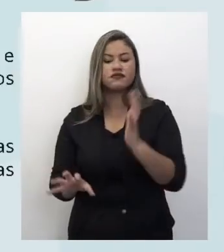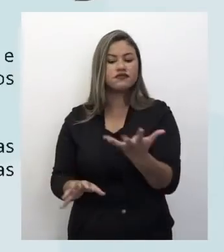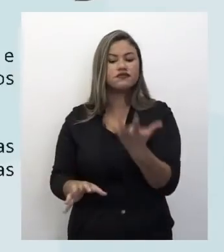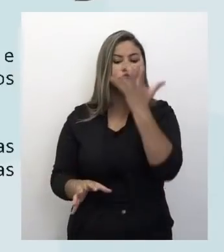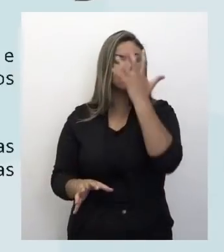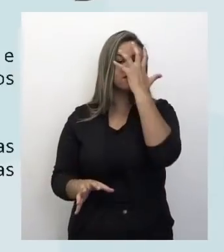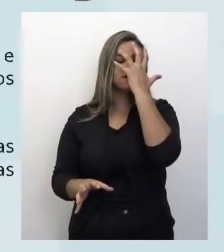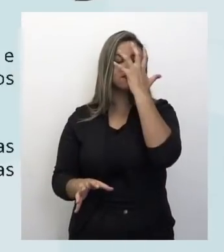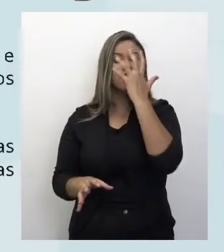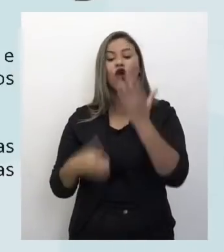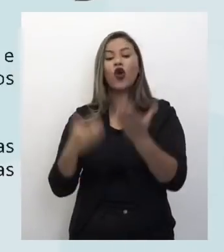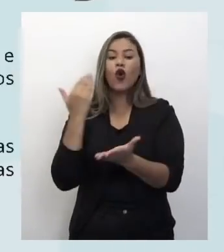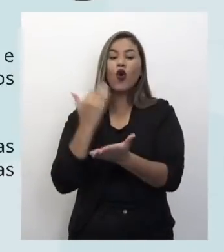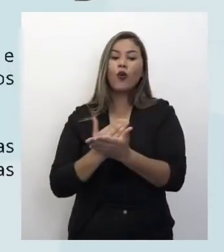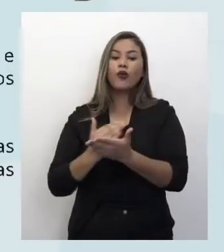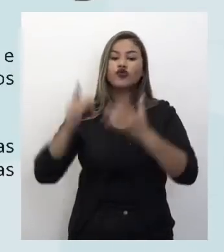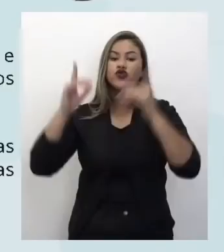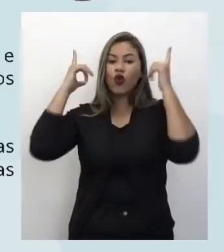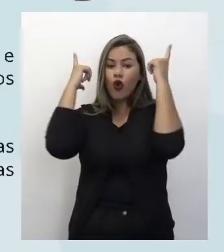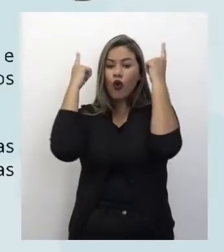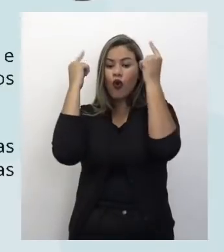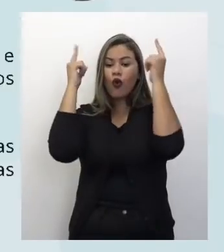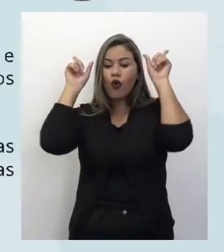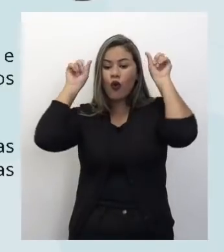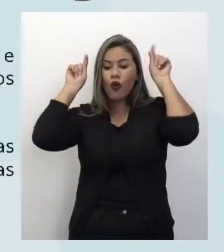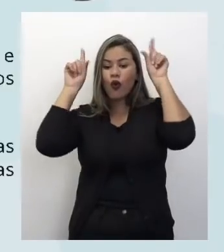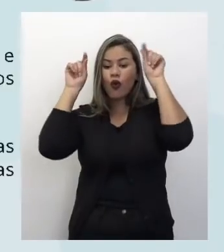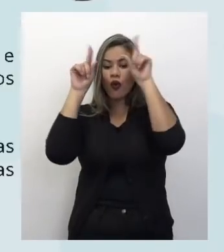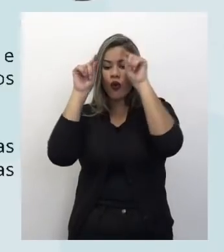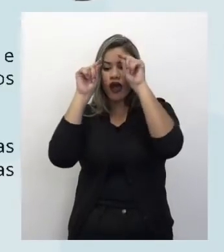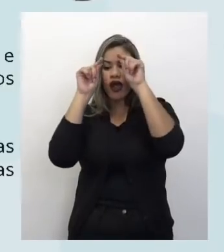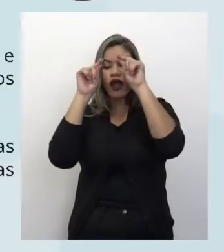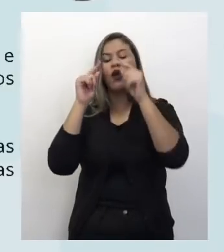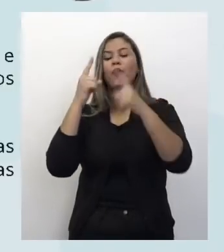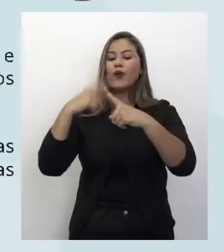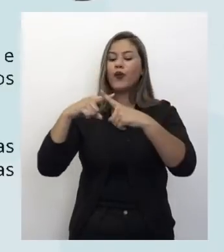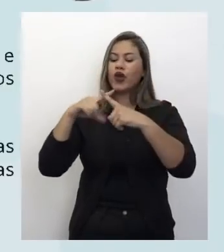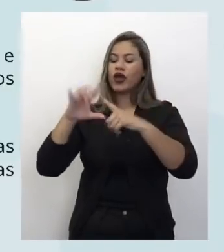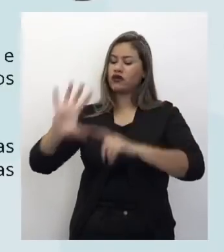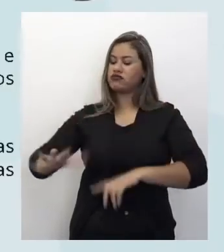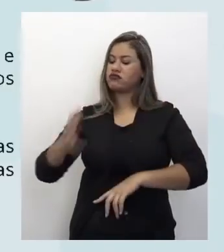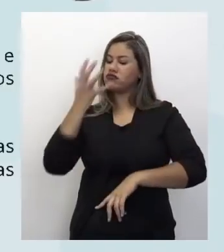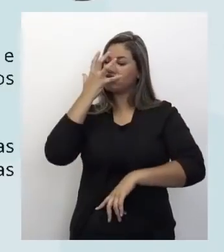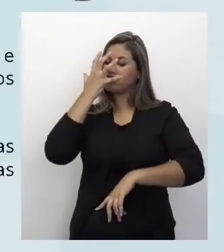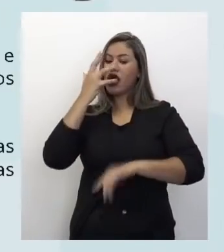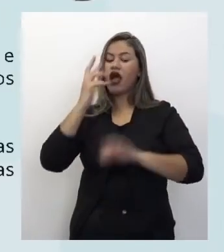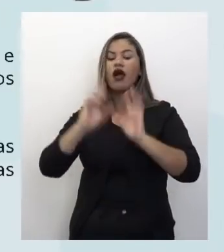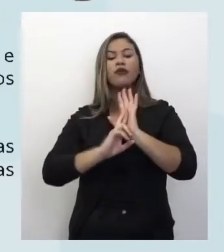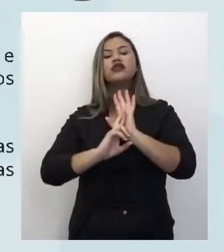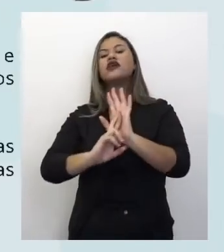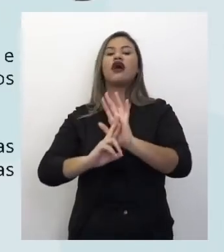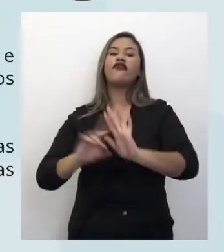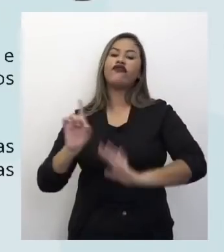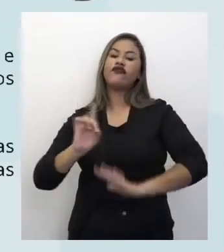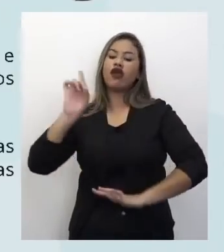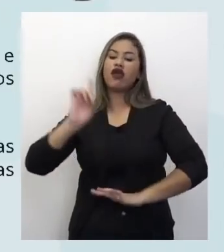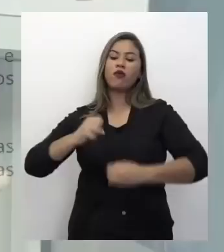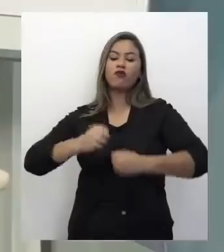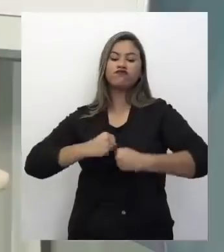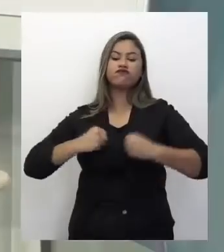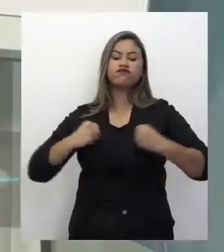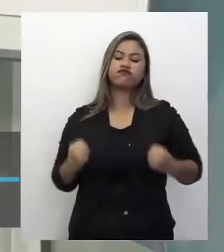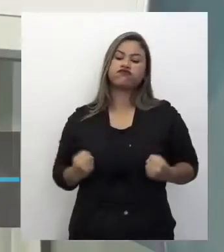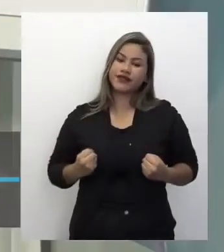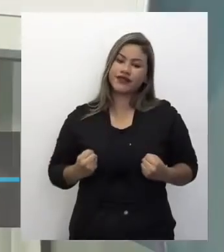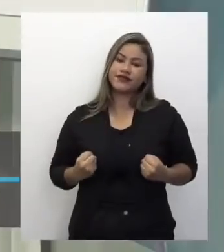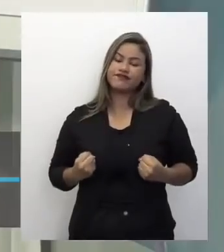grega, em que as máscaras eram utilizadas para representar deuses e heróis. Nos dias atuais é muito utilizada, então não tinha